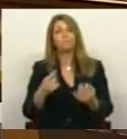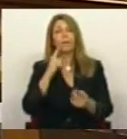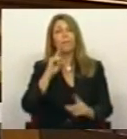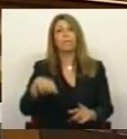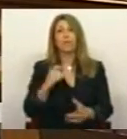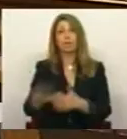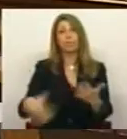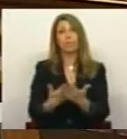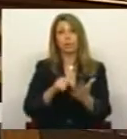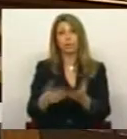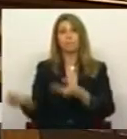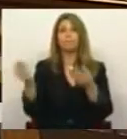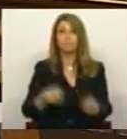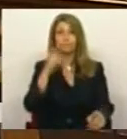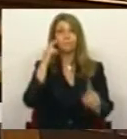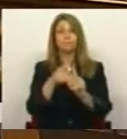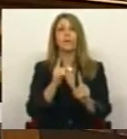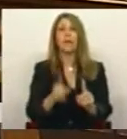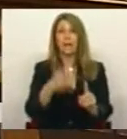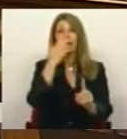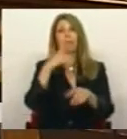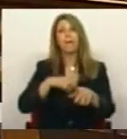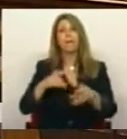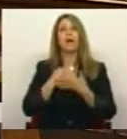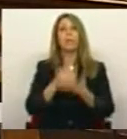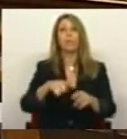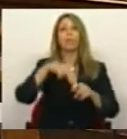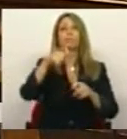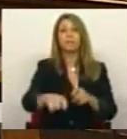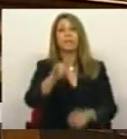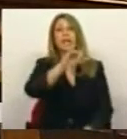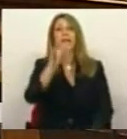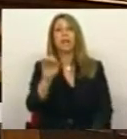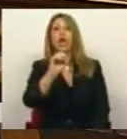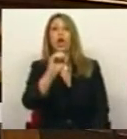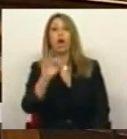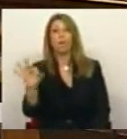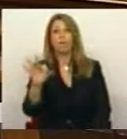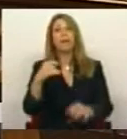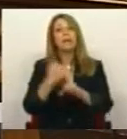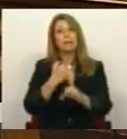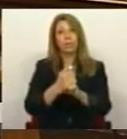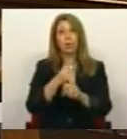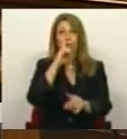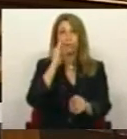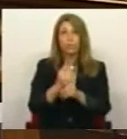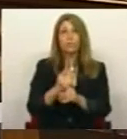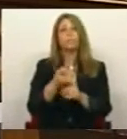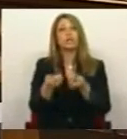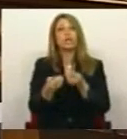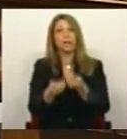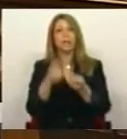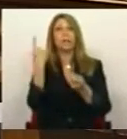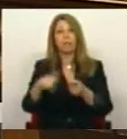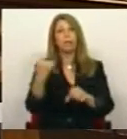apresentam e que pretende alargar os apoios em caso de layoff aos trabalhadores que simultaneamente sejam gerentes e que tenham trabalhadores a seu cargo. Por